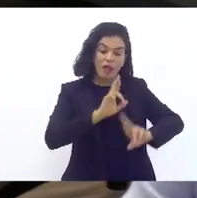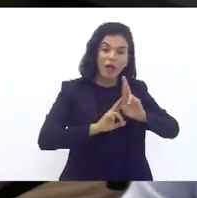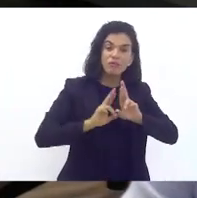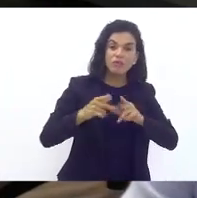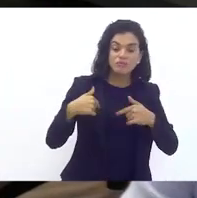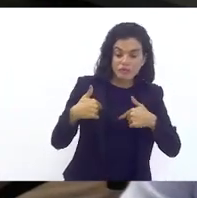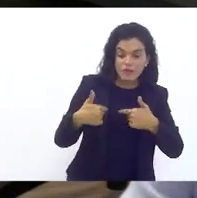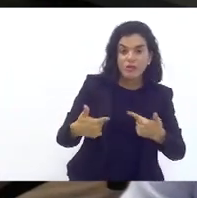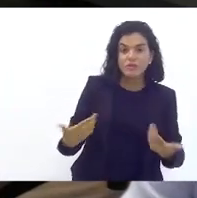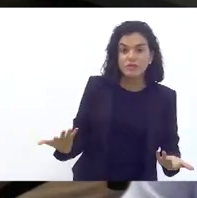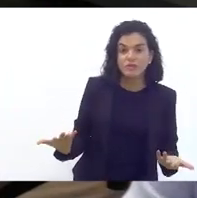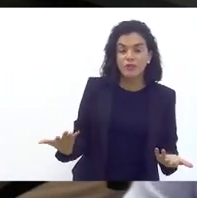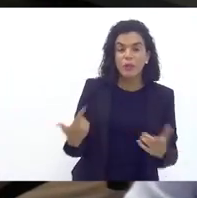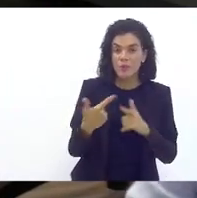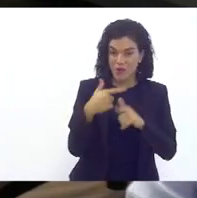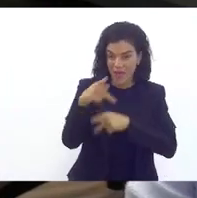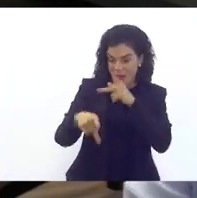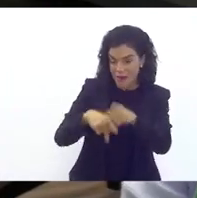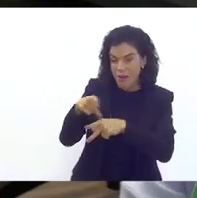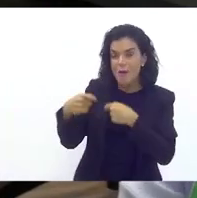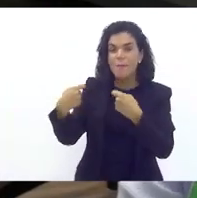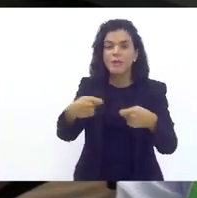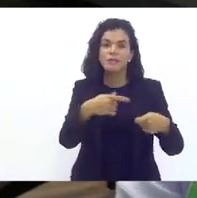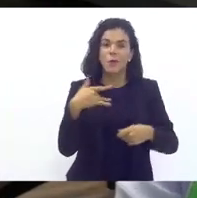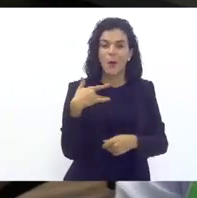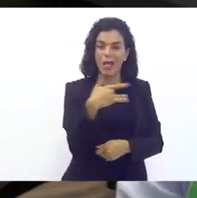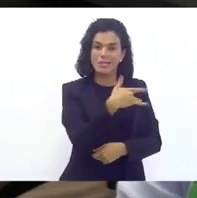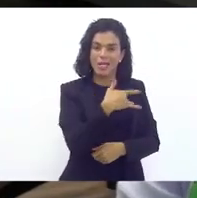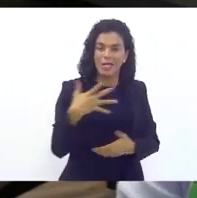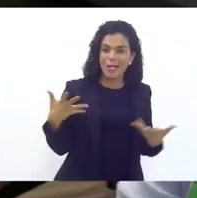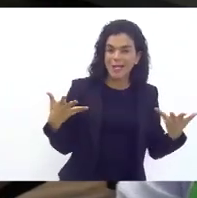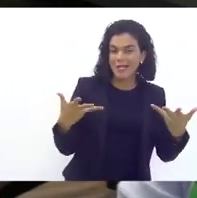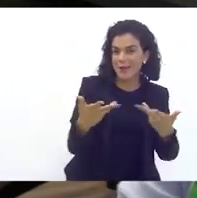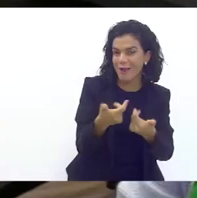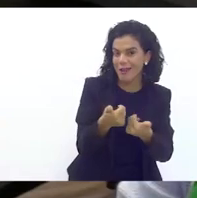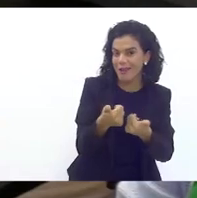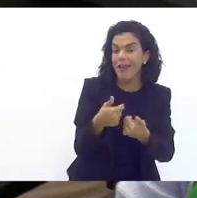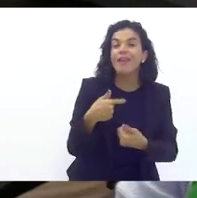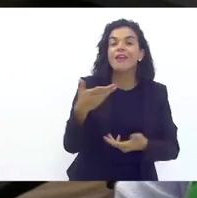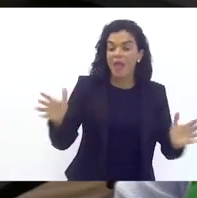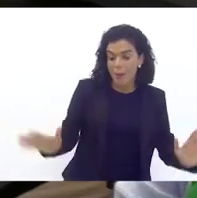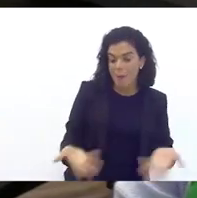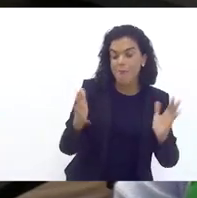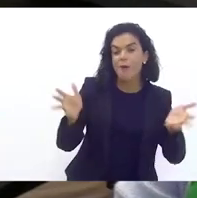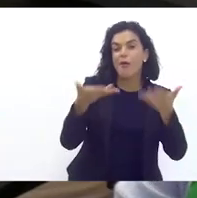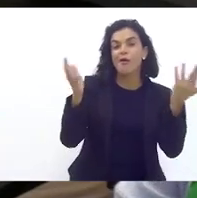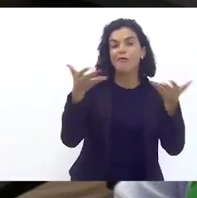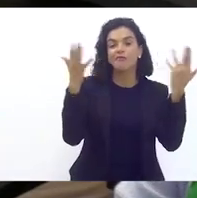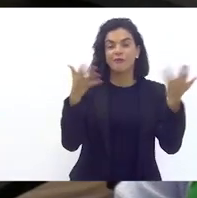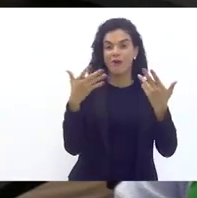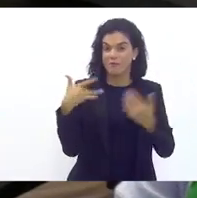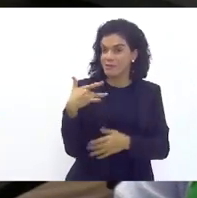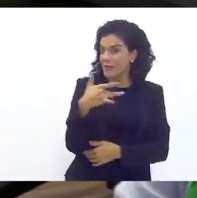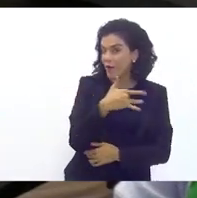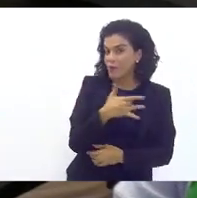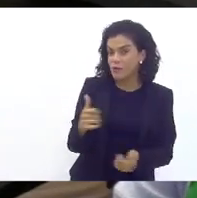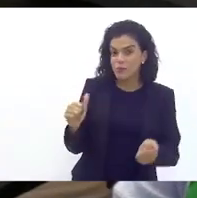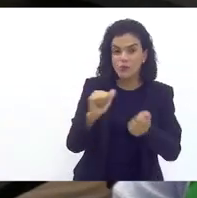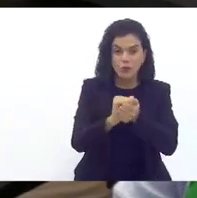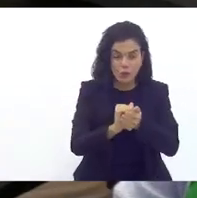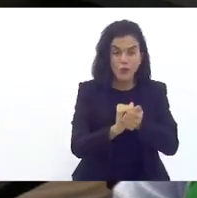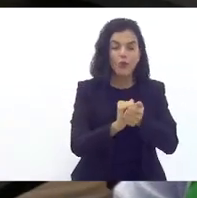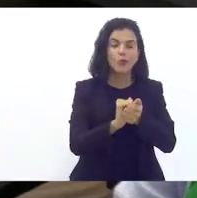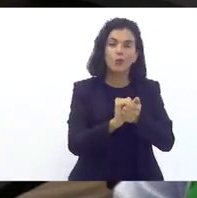fazendo aqui. Porque o que o povo precisa é uma saúde de qualidade. E quem promove isso, quem está ali junto